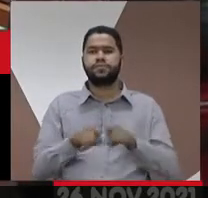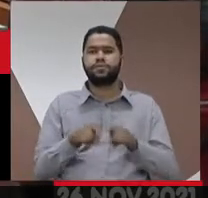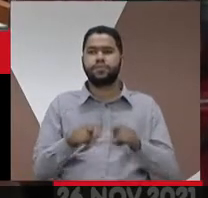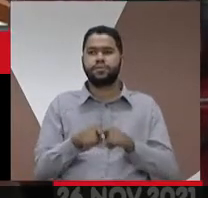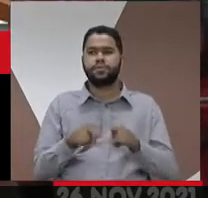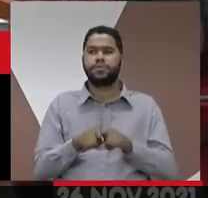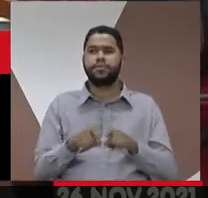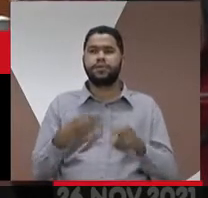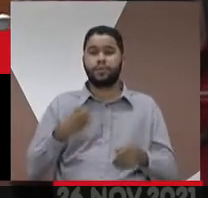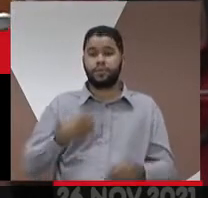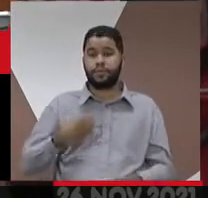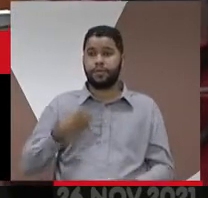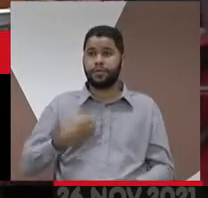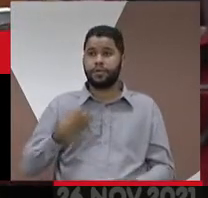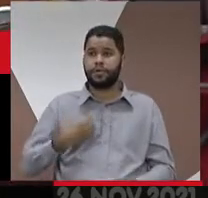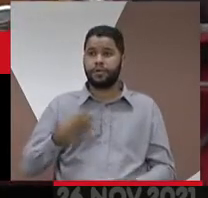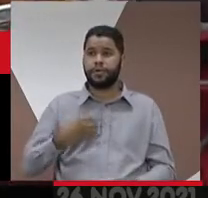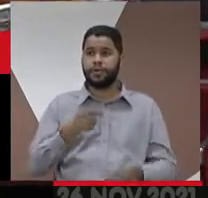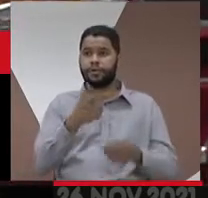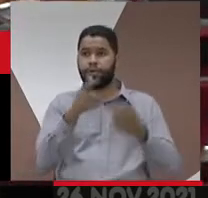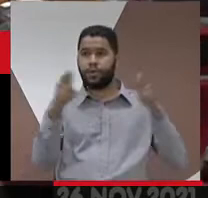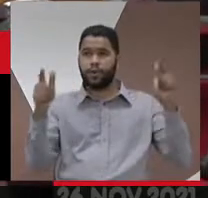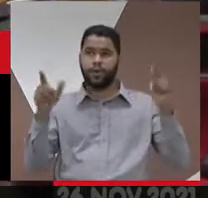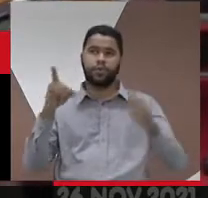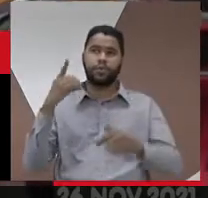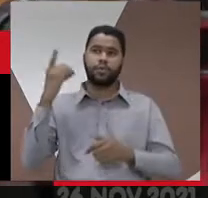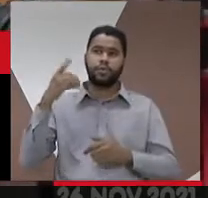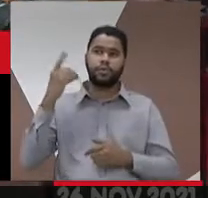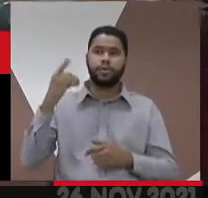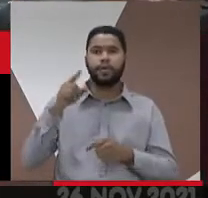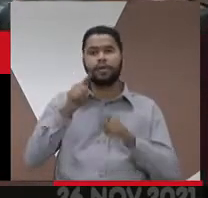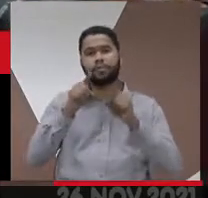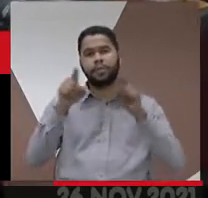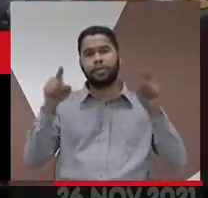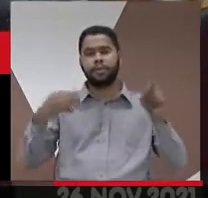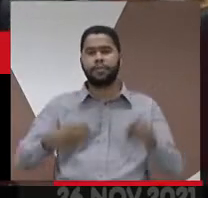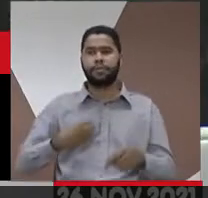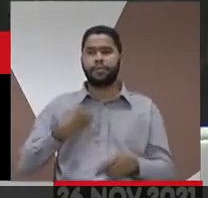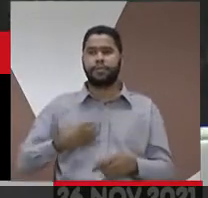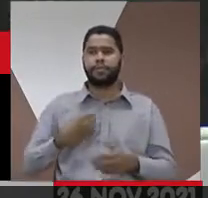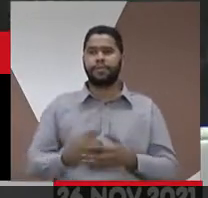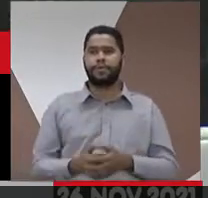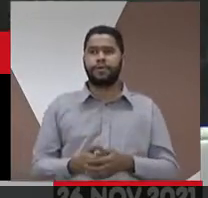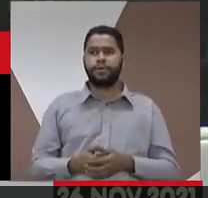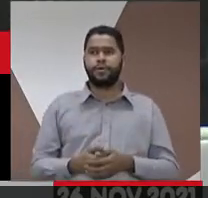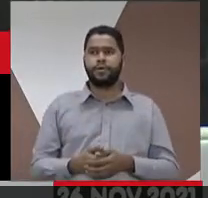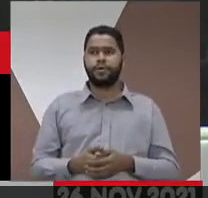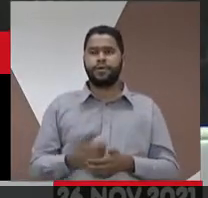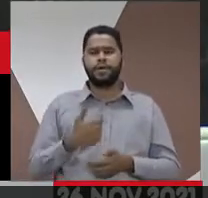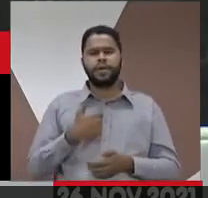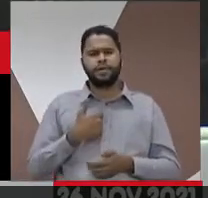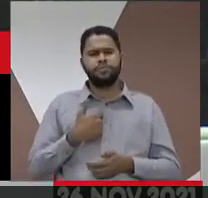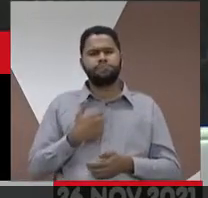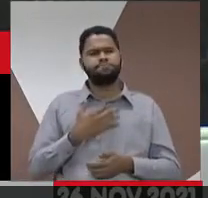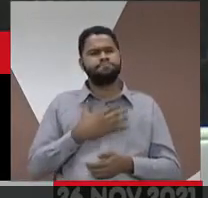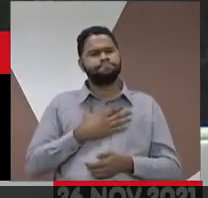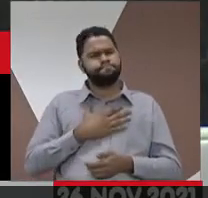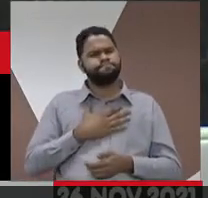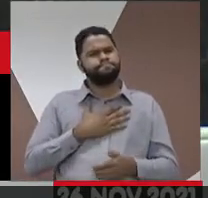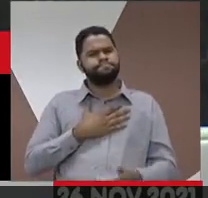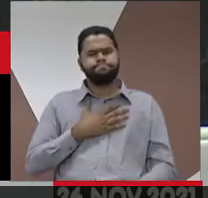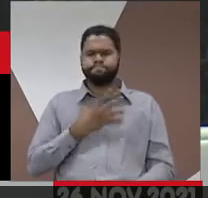presente e demais deputados e deputadas que estão aqui presentes. Fiquei profundamente